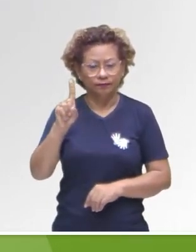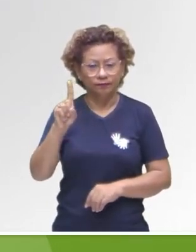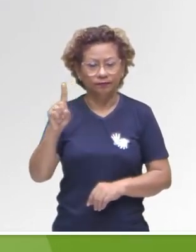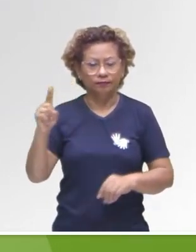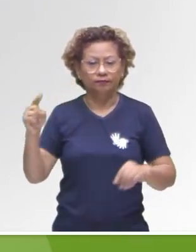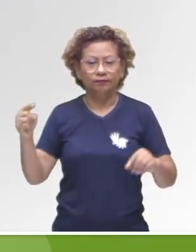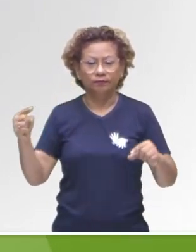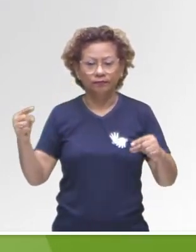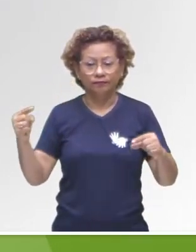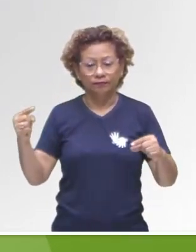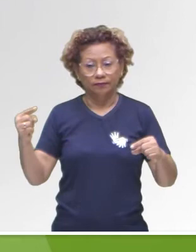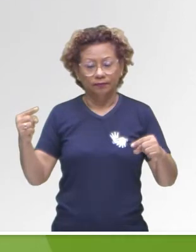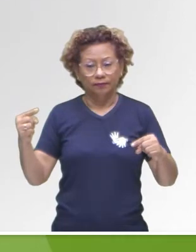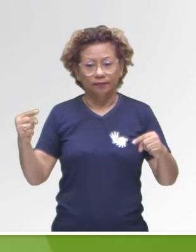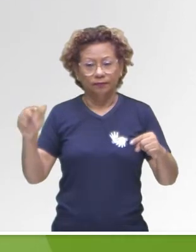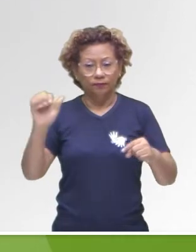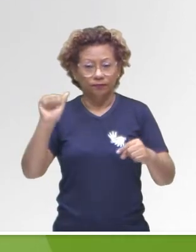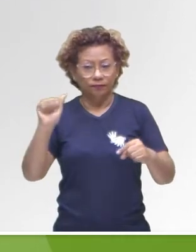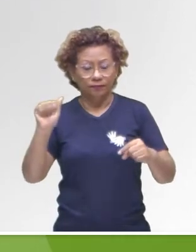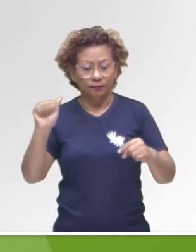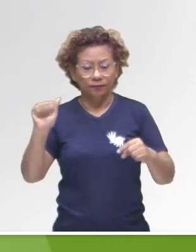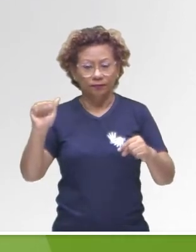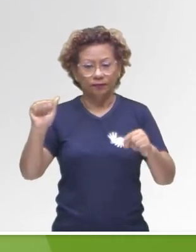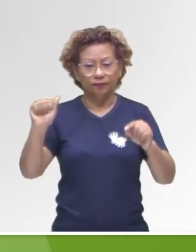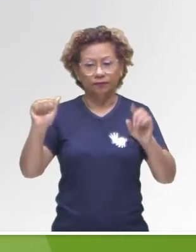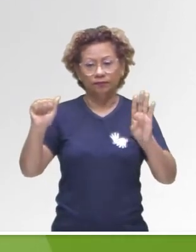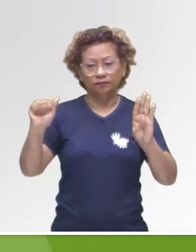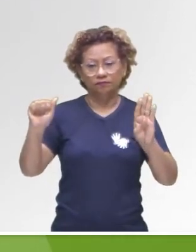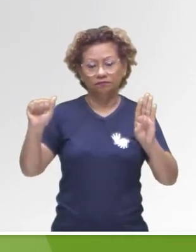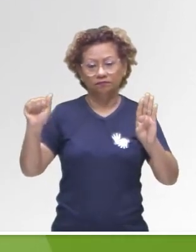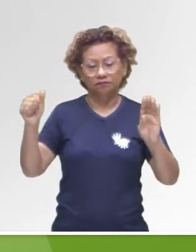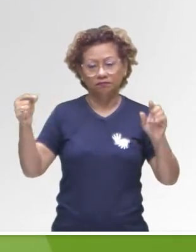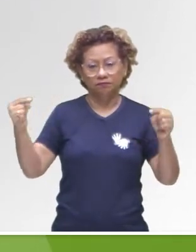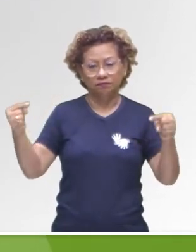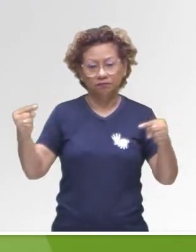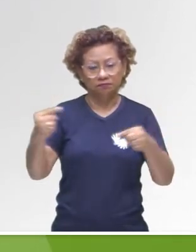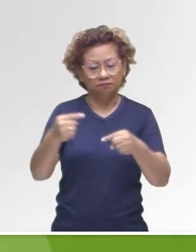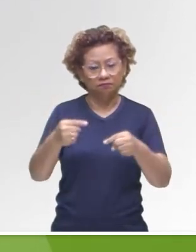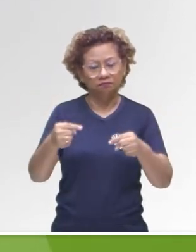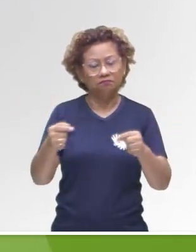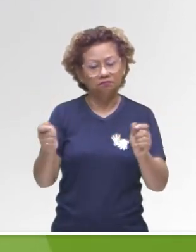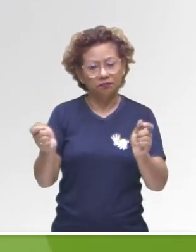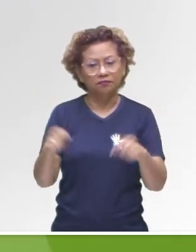do ponto A até o ponto B, eu posso calcular o trabalho que a força elétrica